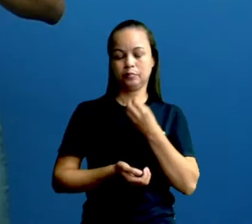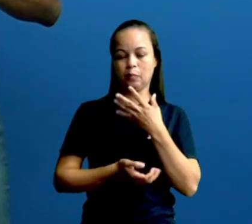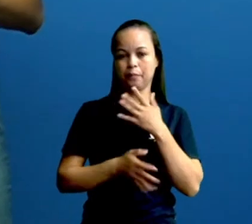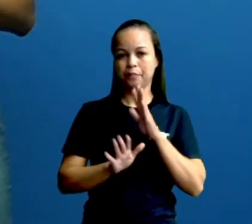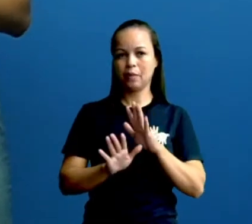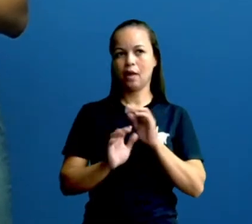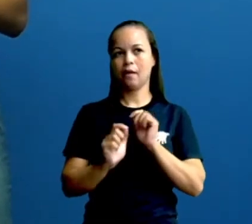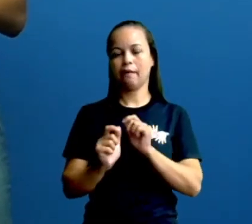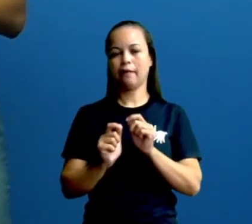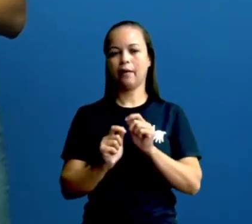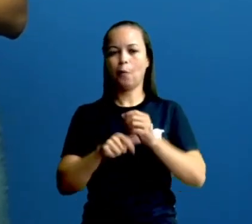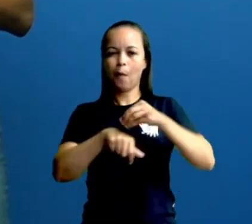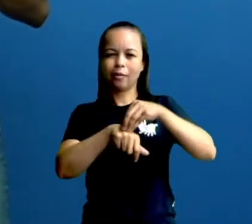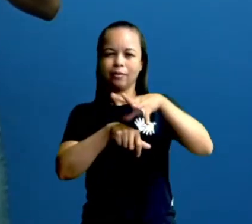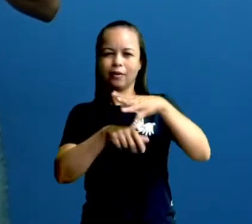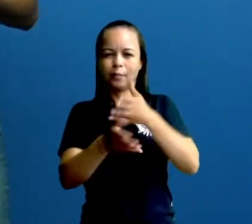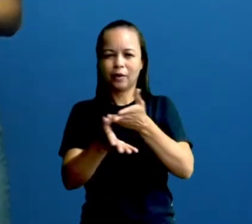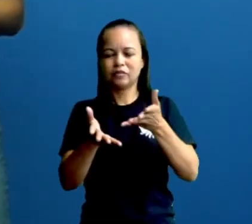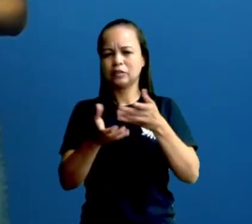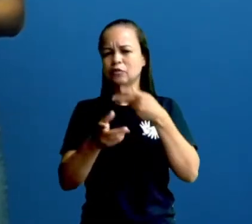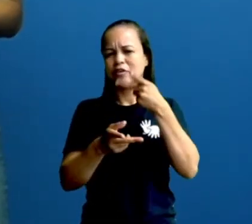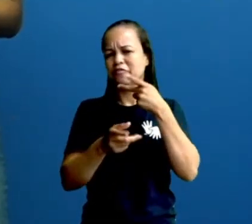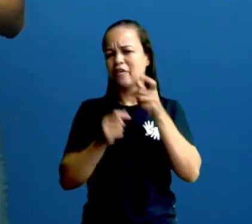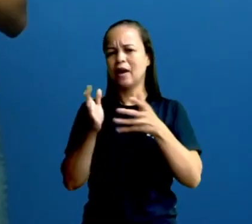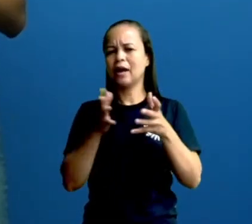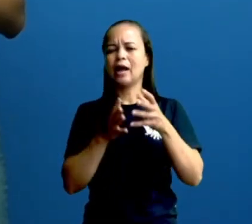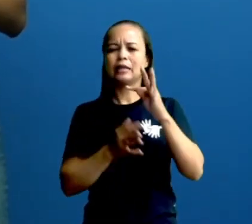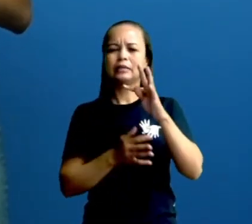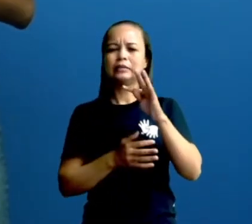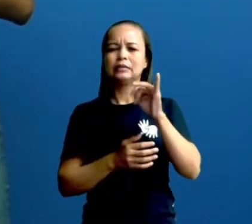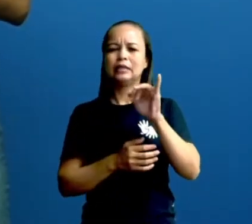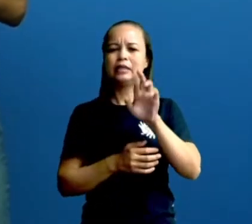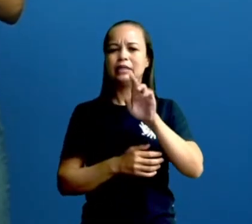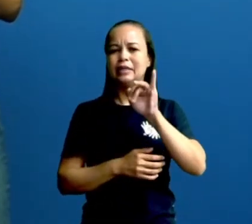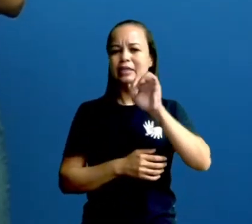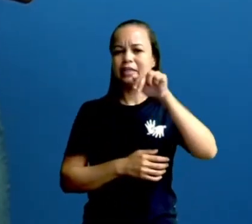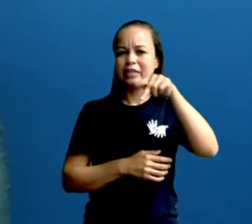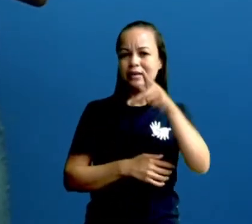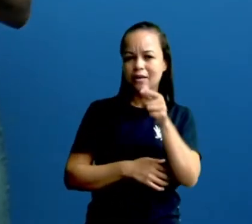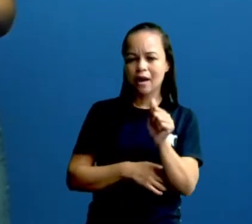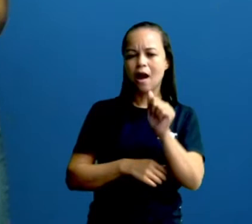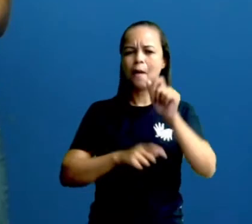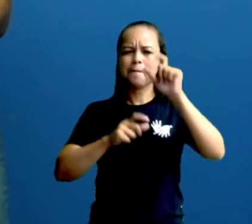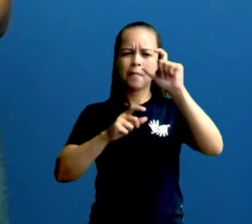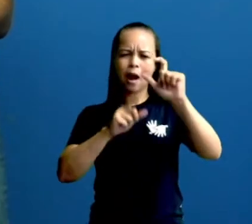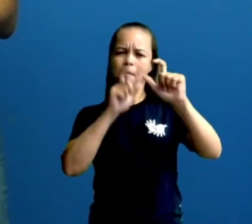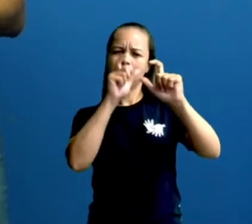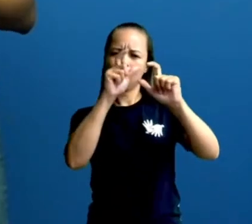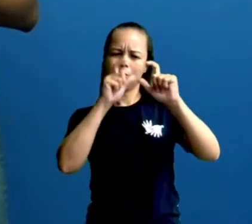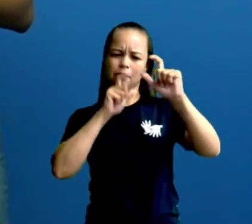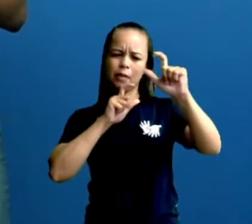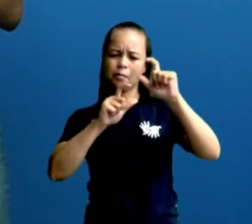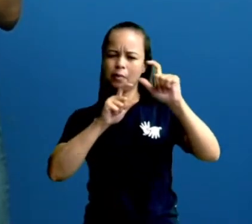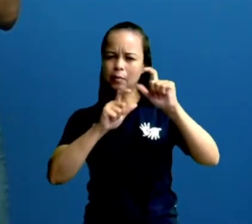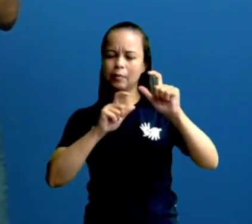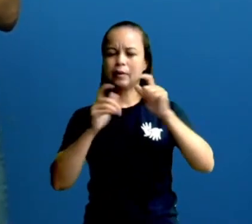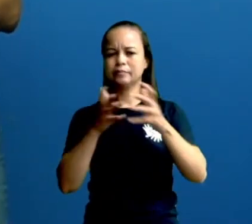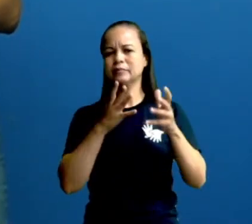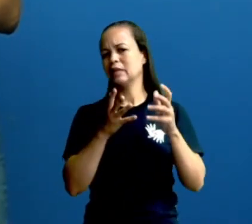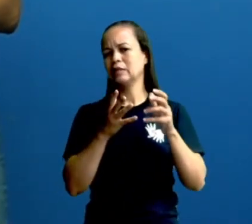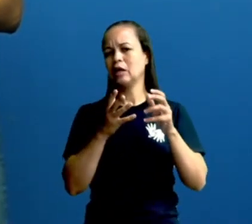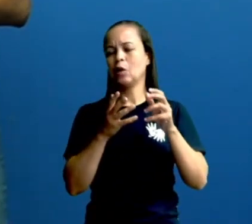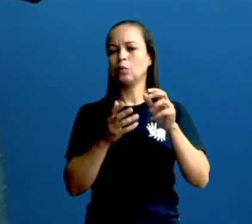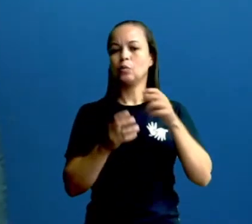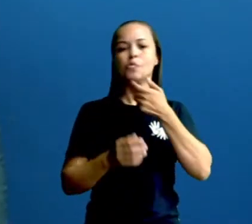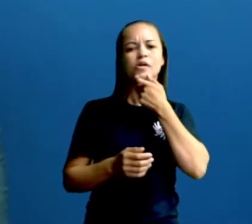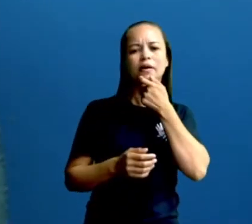seguinte. Quando a gente fala tirinhas, que é em língua portuguesa, em inglês esse nome vai ter uma mudança, então não vai ser mais chamado